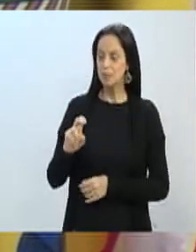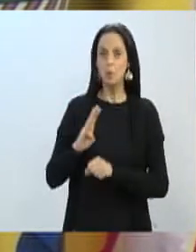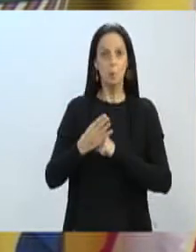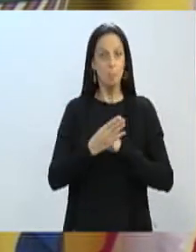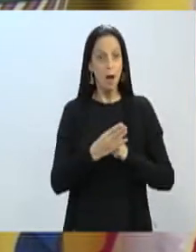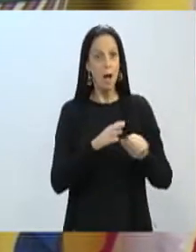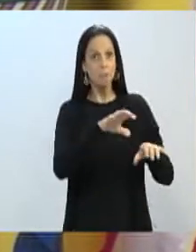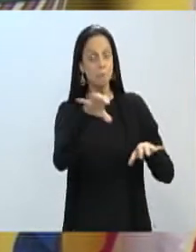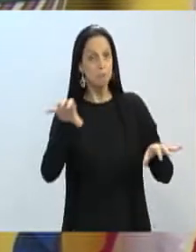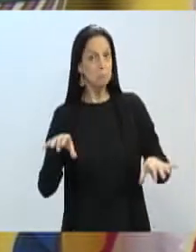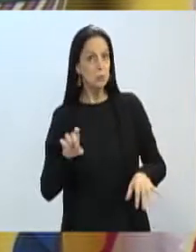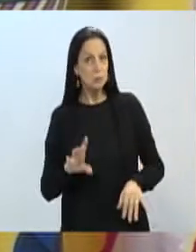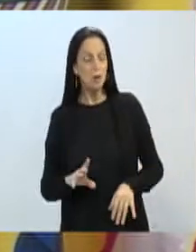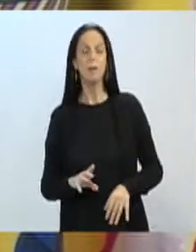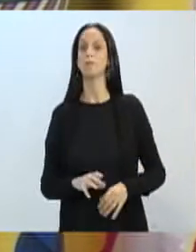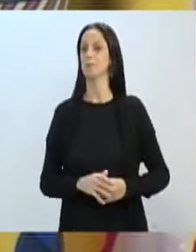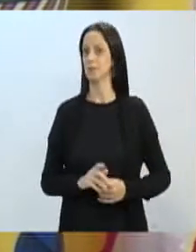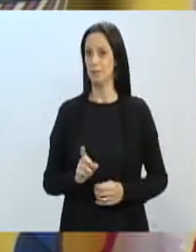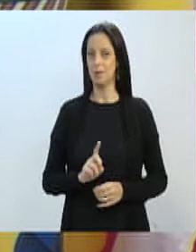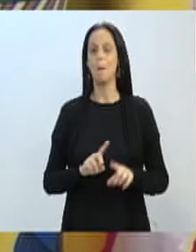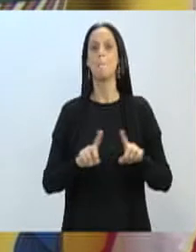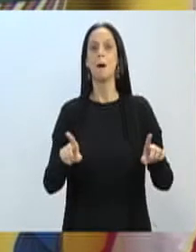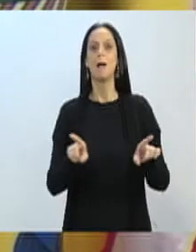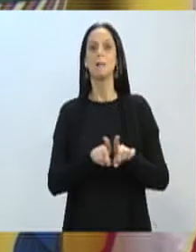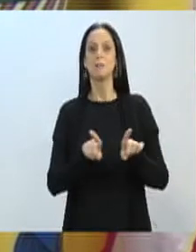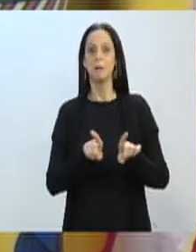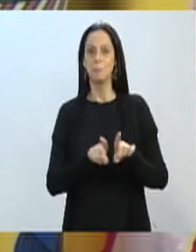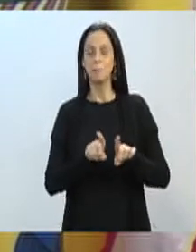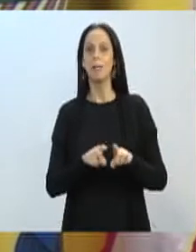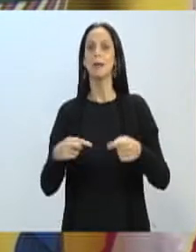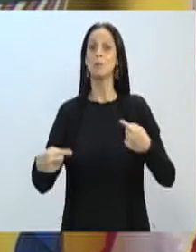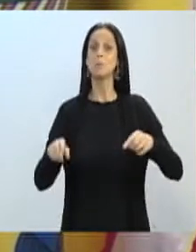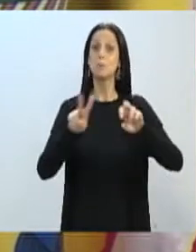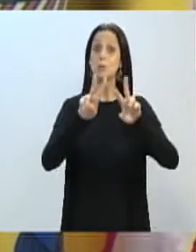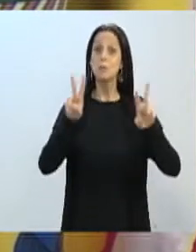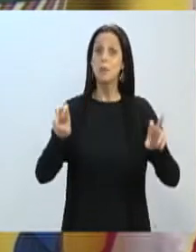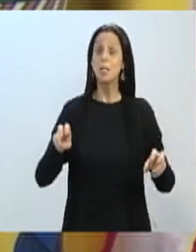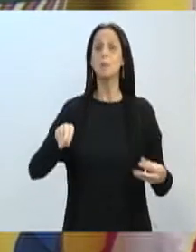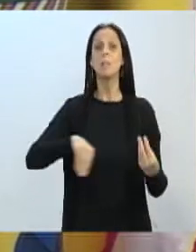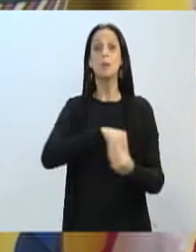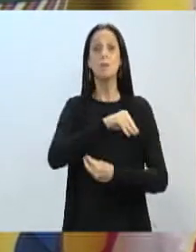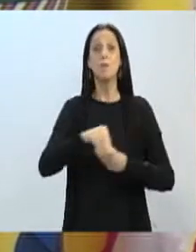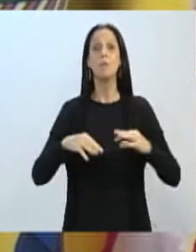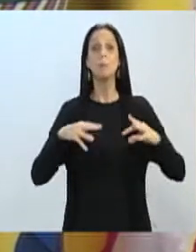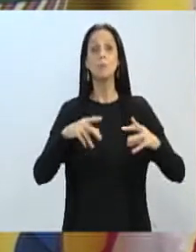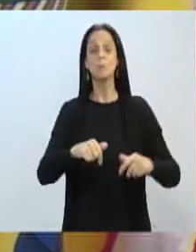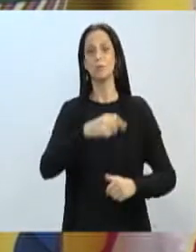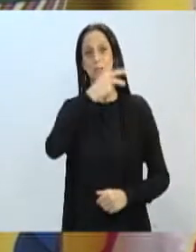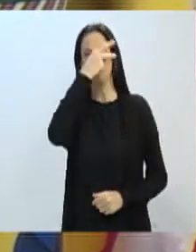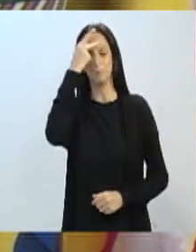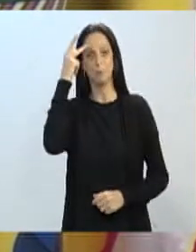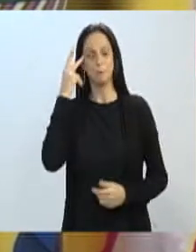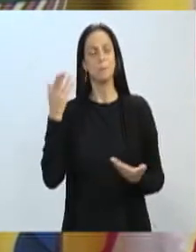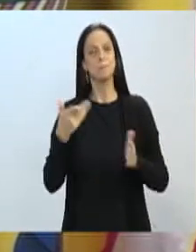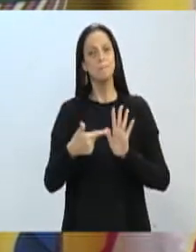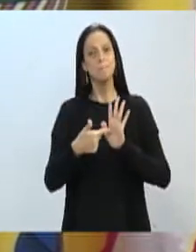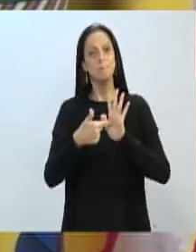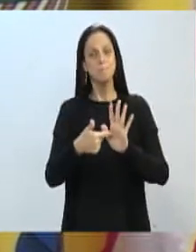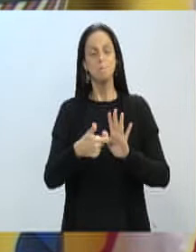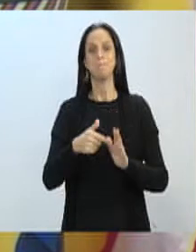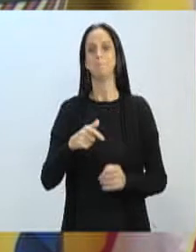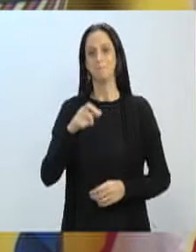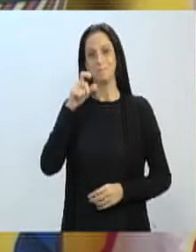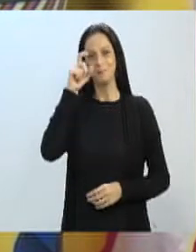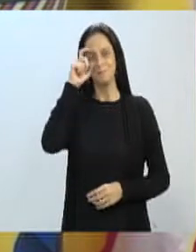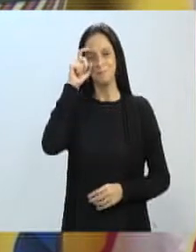olha cinco atenção 35 bairros mais que traz temas que envolvem todos nós E eu queria mostrar uma imagem através do Ali de uma construção que eu já